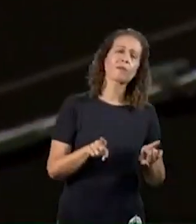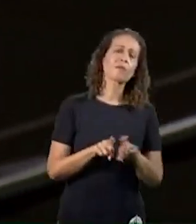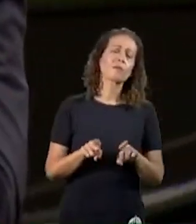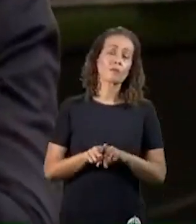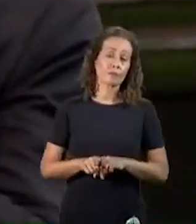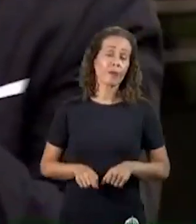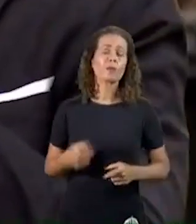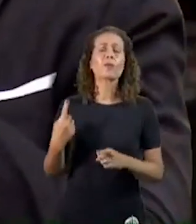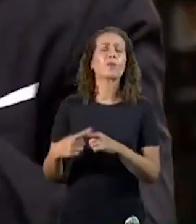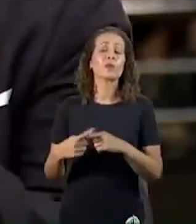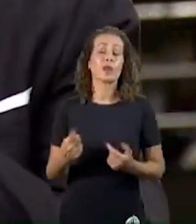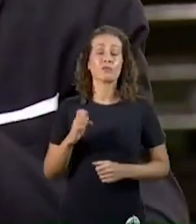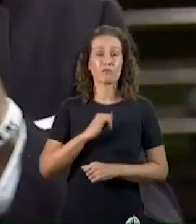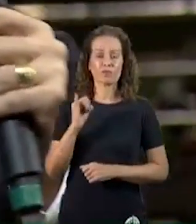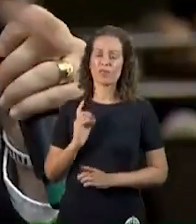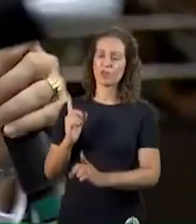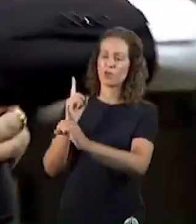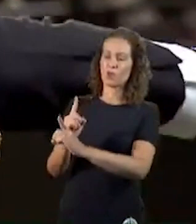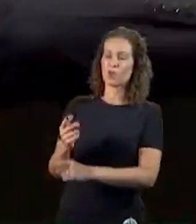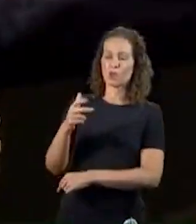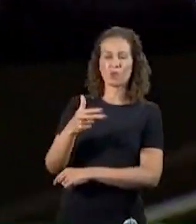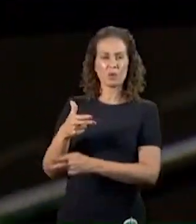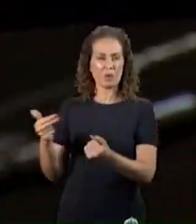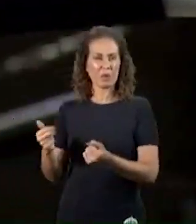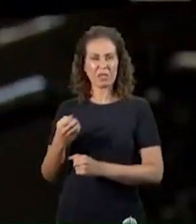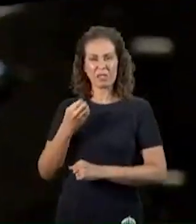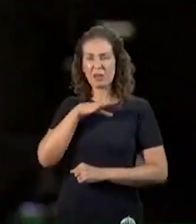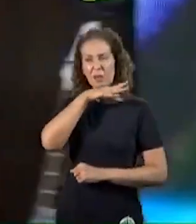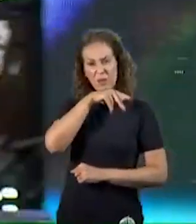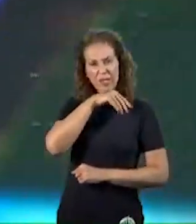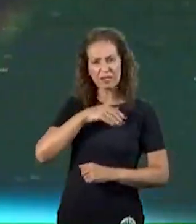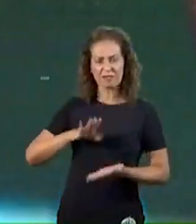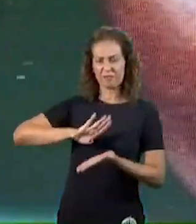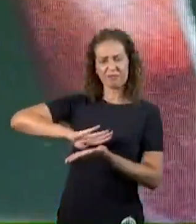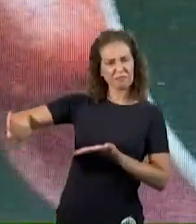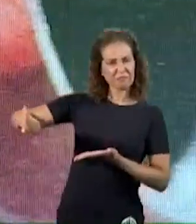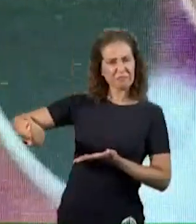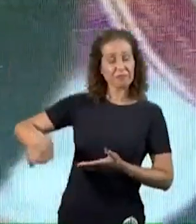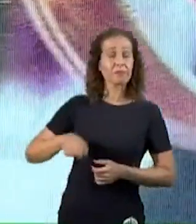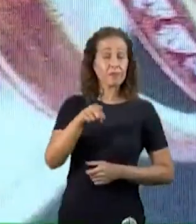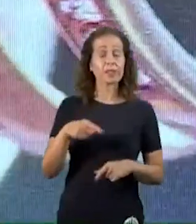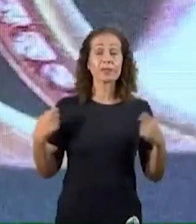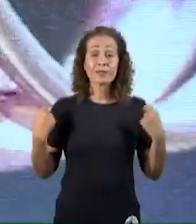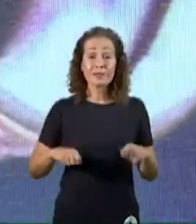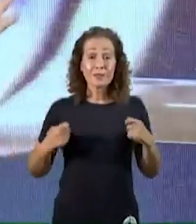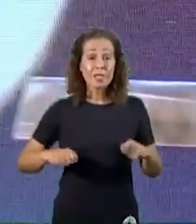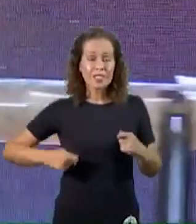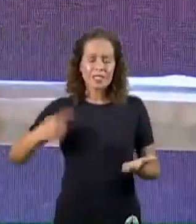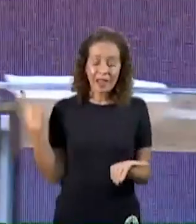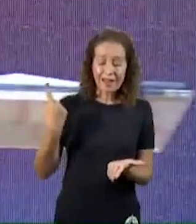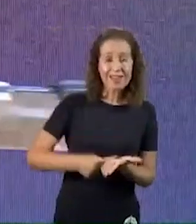Porque quando você encontra uma coisa que não é boa, você tem que tirar fora. Você precisa se